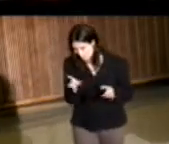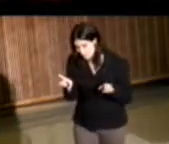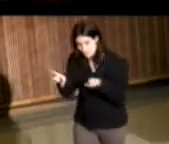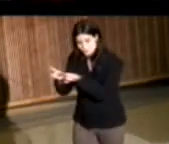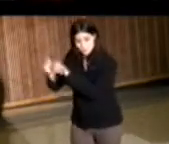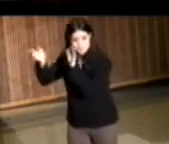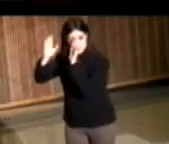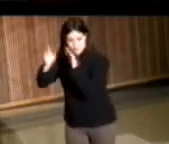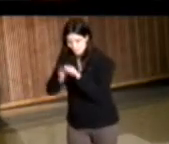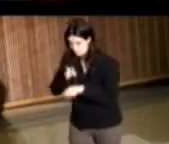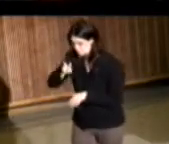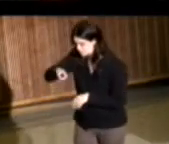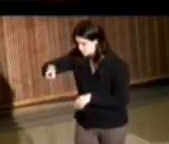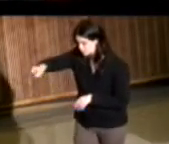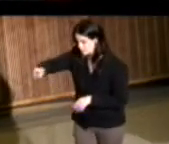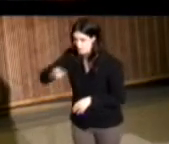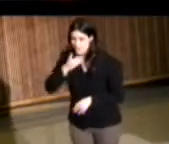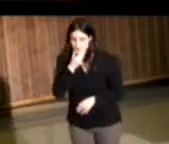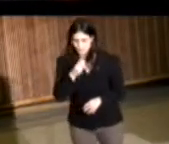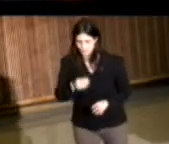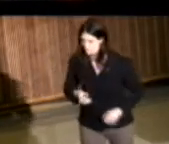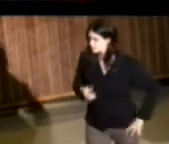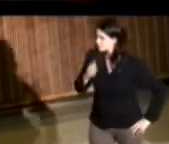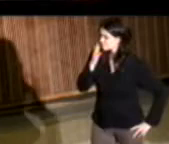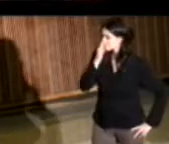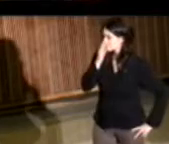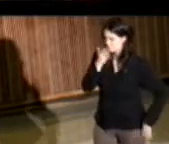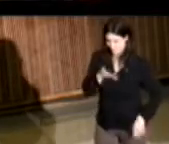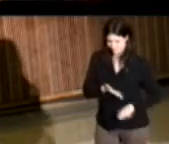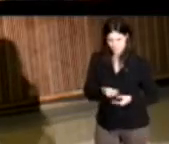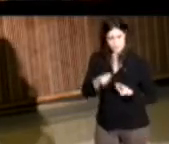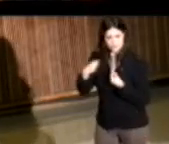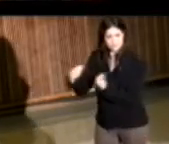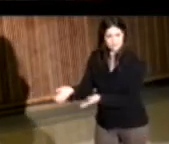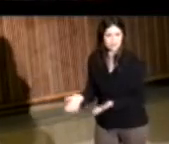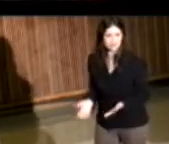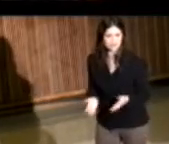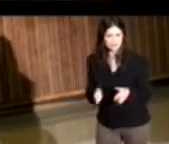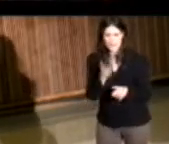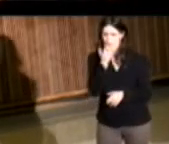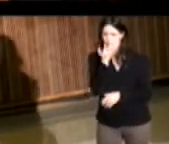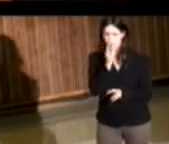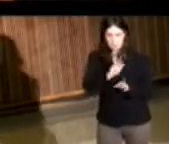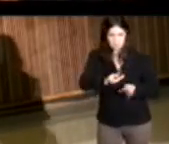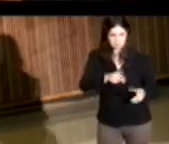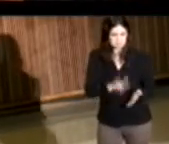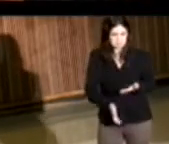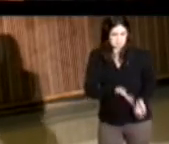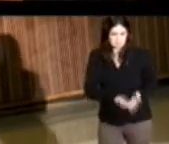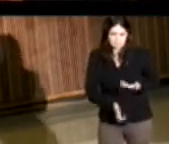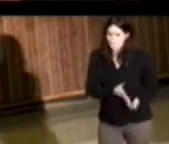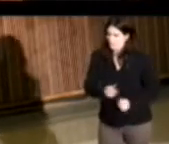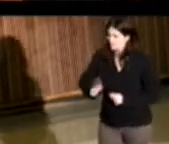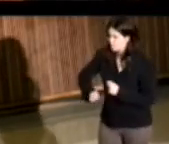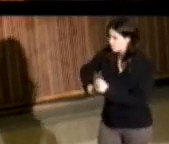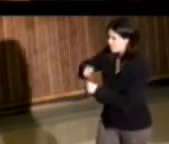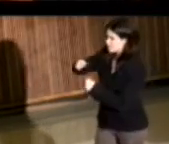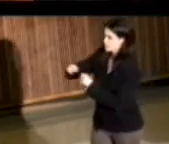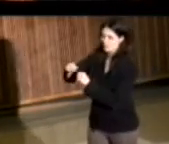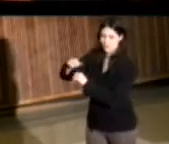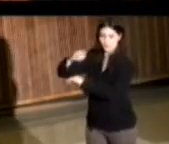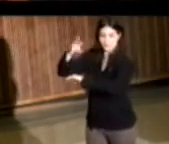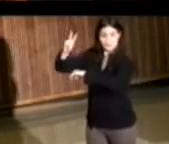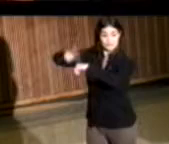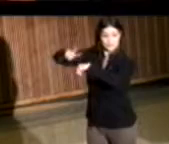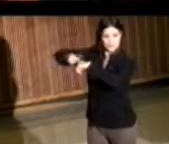ele então, Gideão parou, pensou assim, sabe uma coisa, eu vou dar essa Bíblia. Saiu correndo atrás do caminhão, bateu na janela